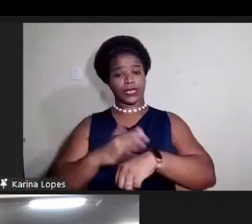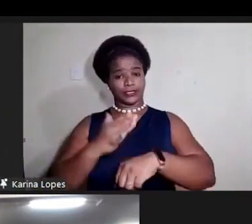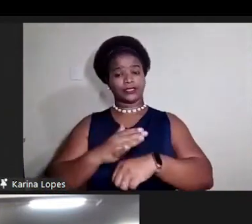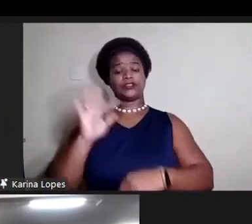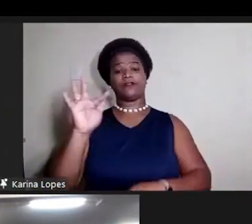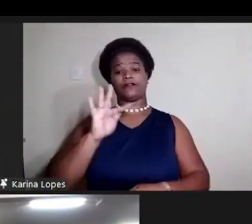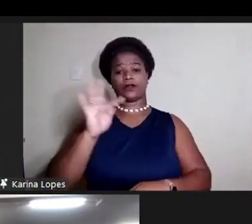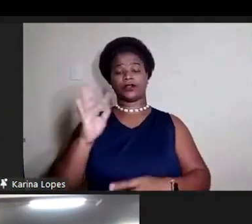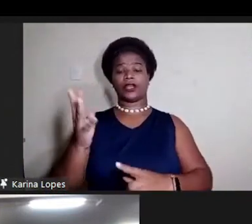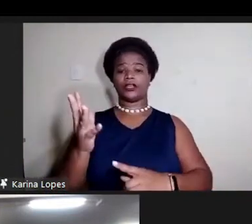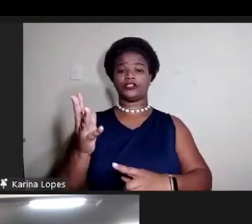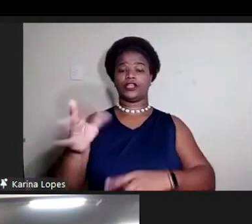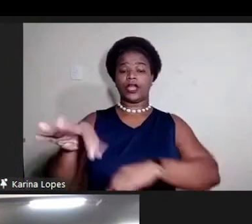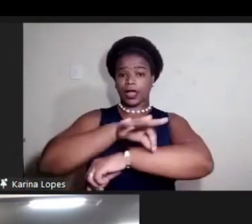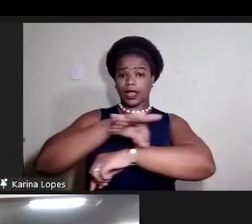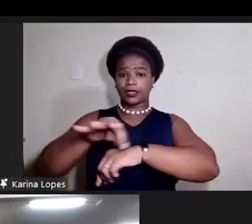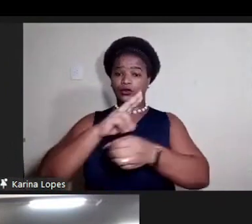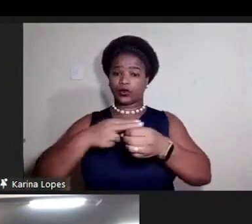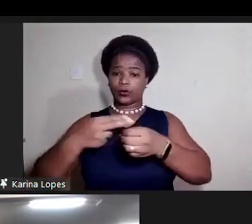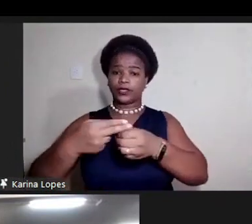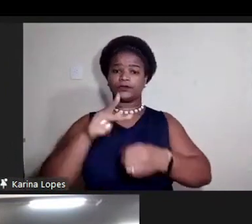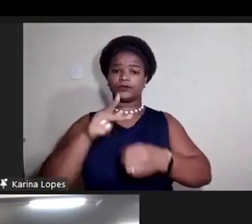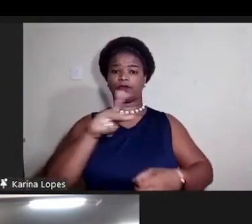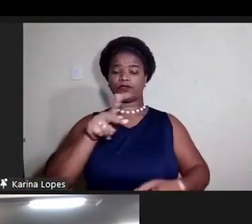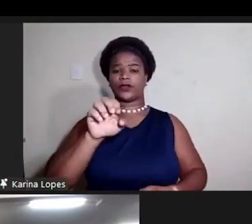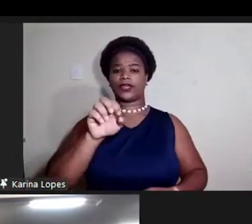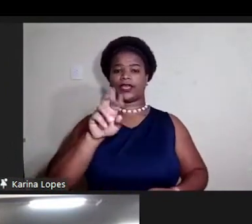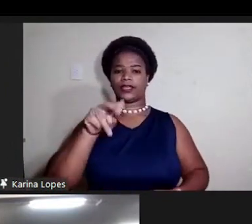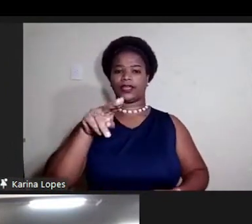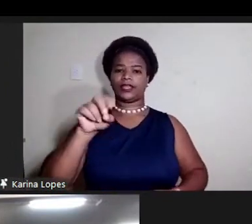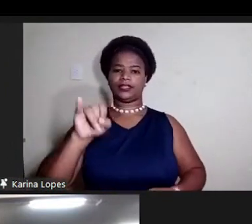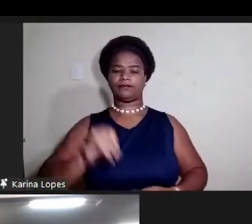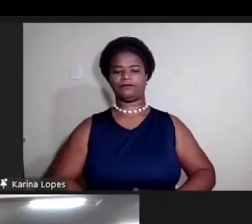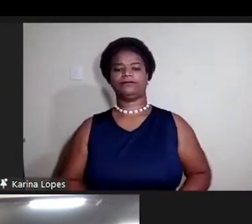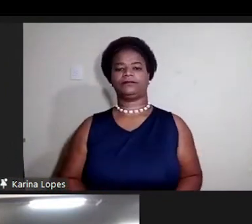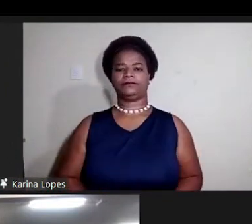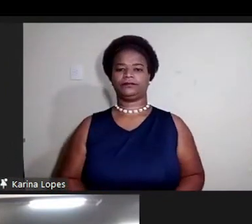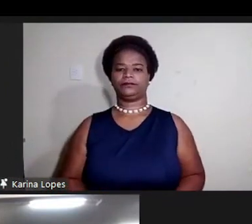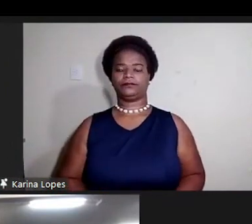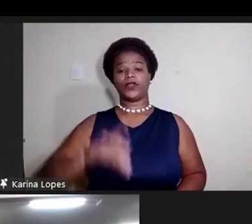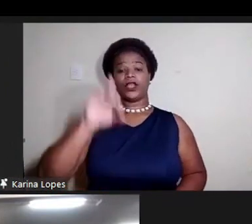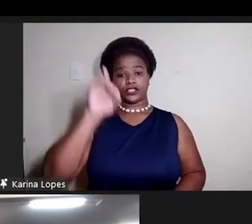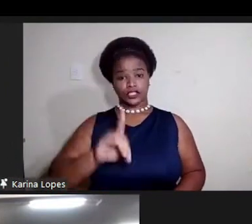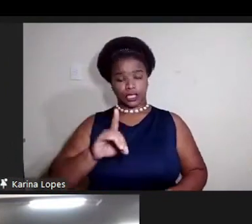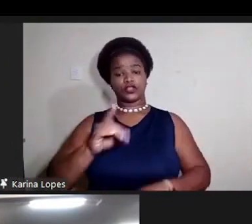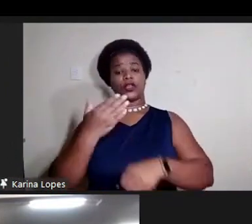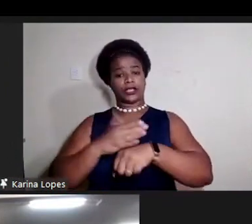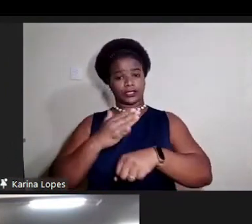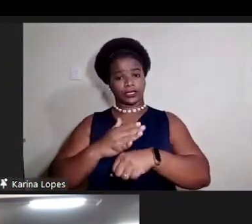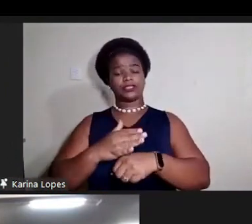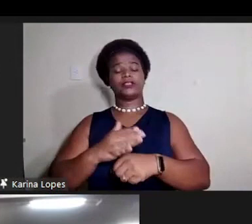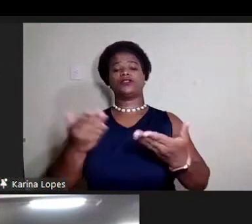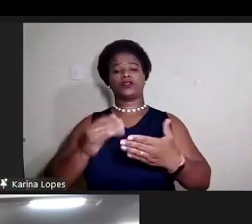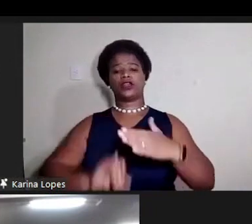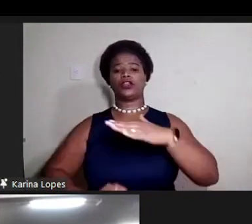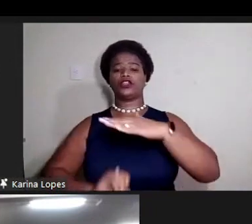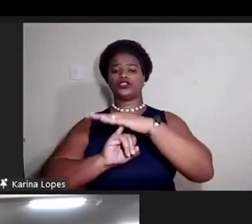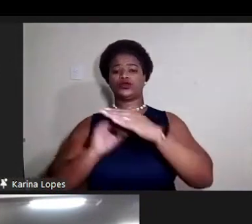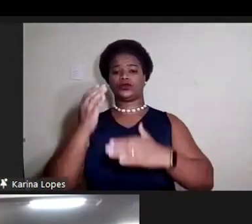Urbanismo, professor Hernani Simplício Machado, diretor em exercício do Instituto de Ciências Sociais Aplicadas,